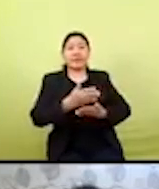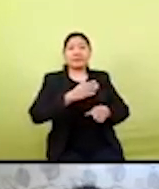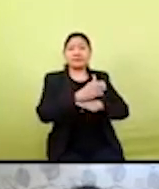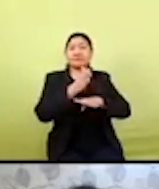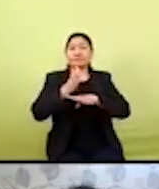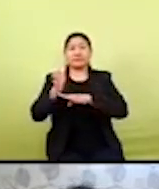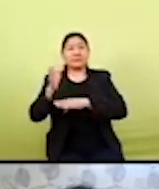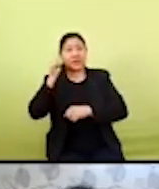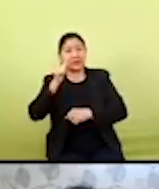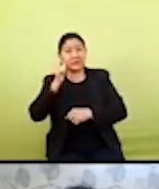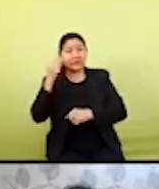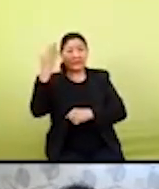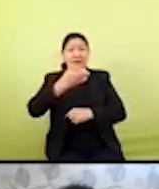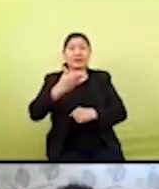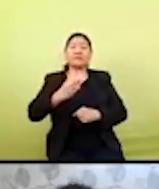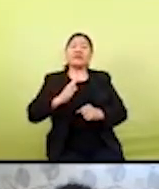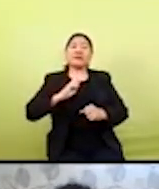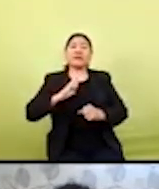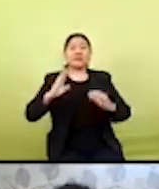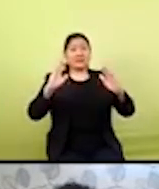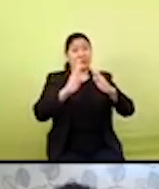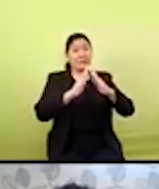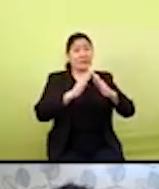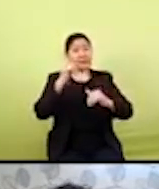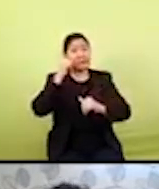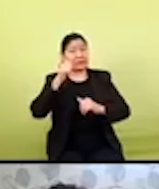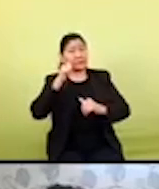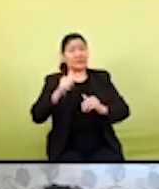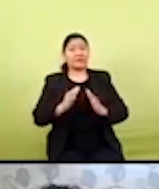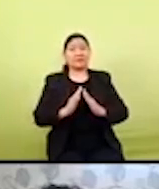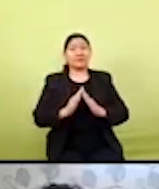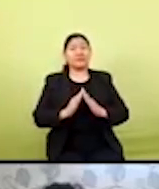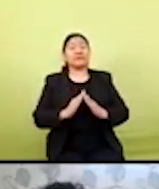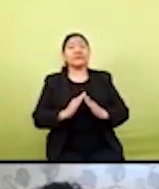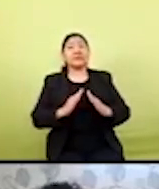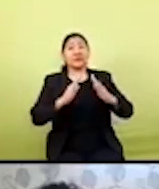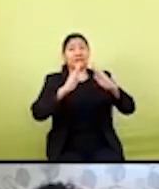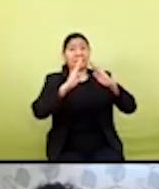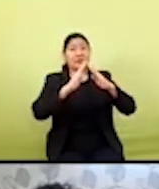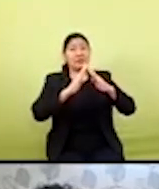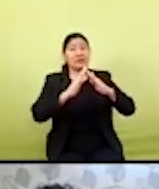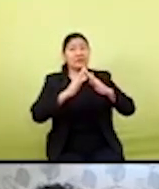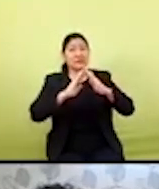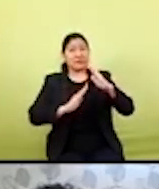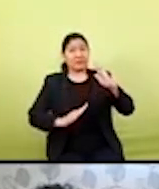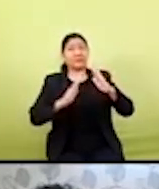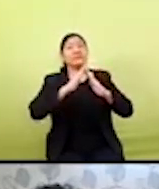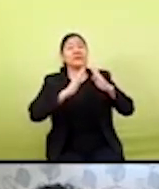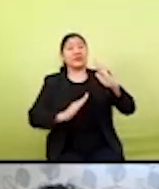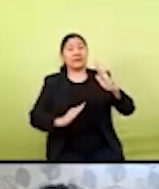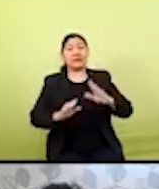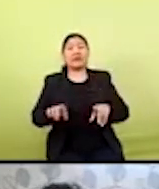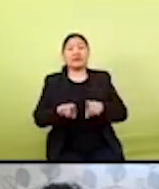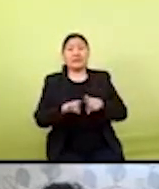impediram que as mulheres chegassem até lá. Então, foram criados alguns canais. Eu posso, inclusive, colocar depois na descrição aí do